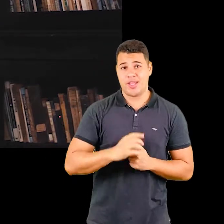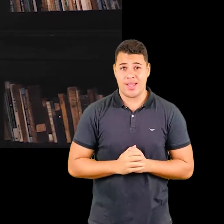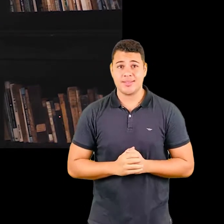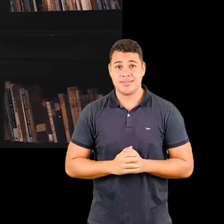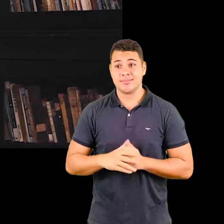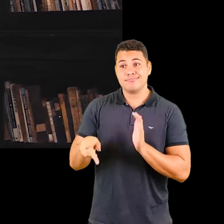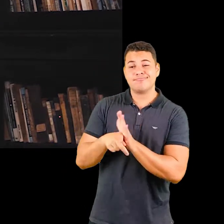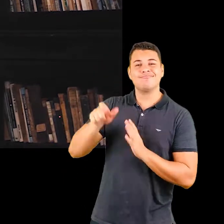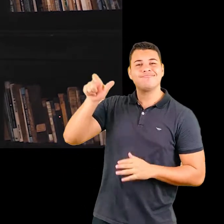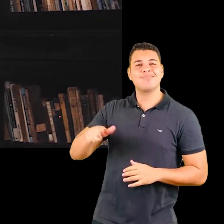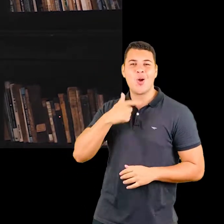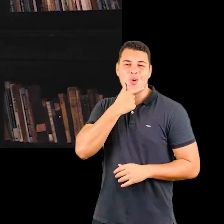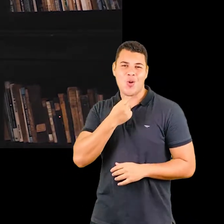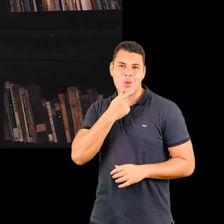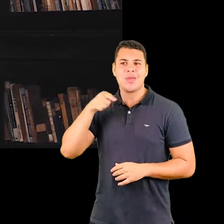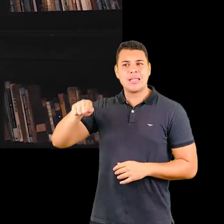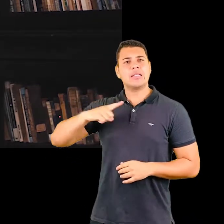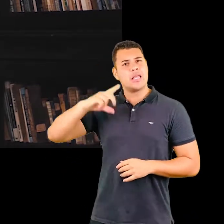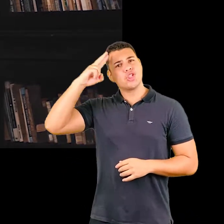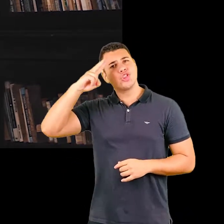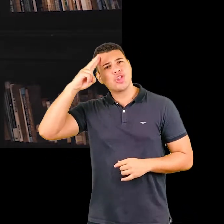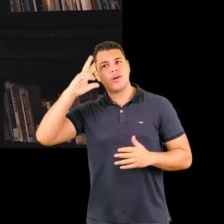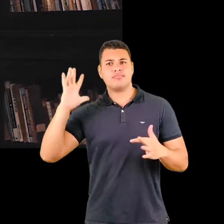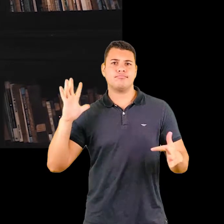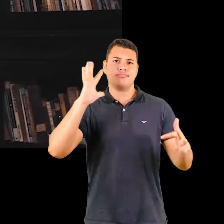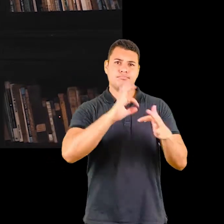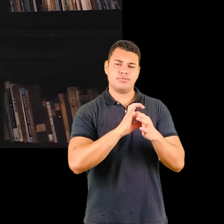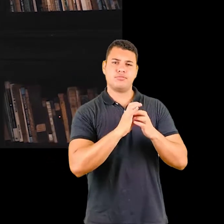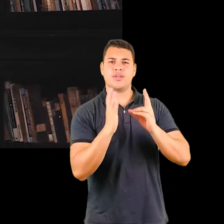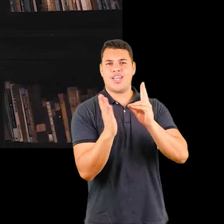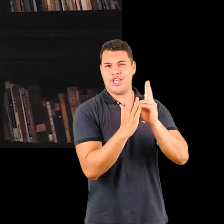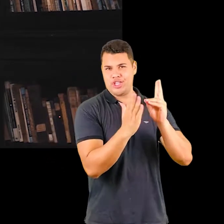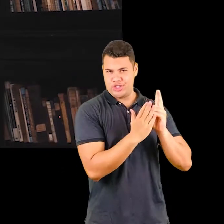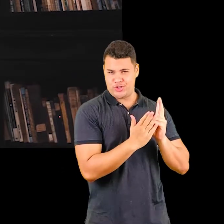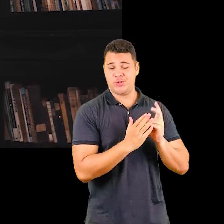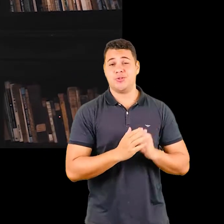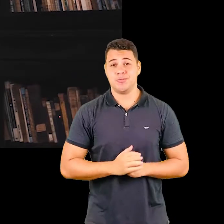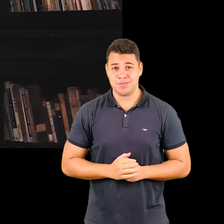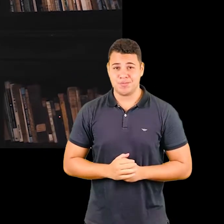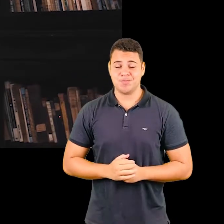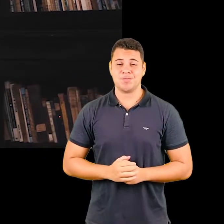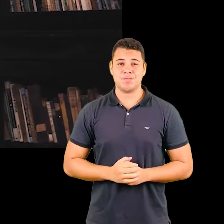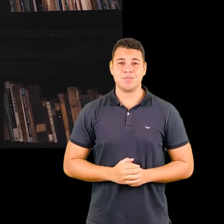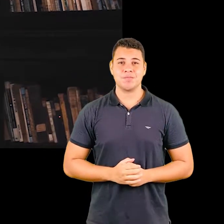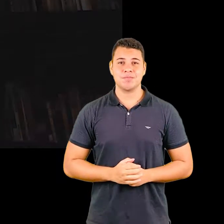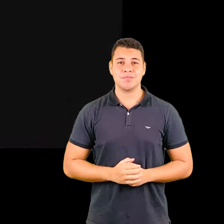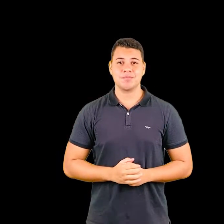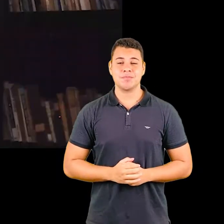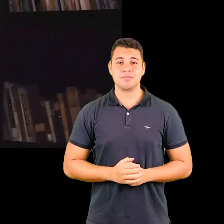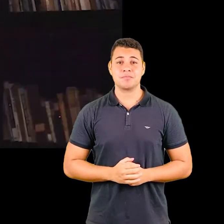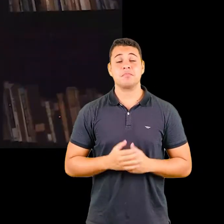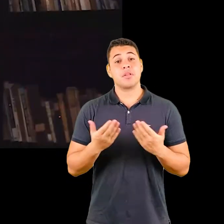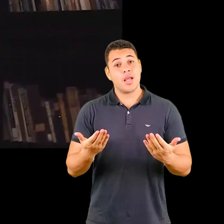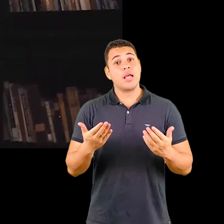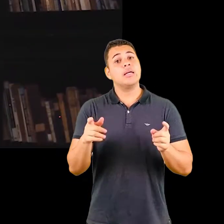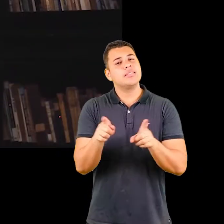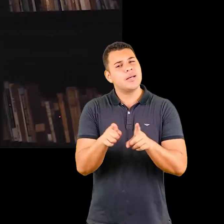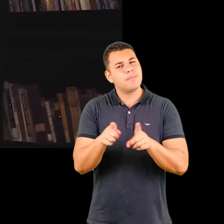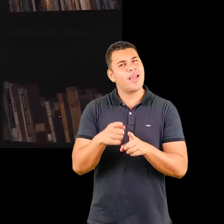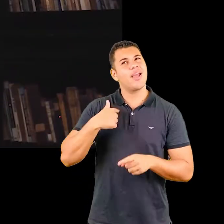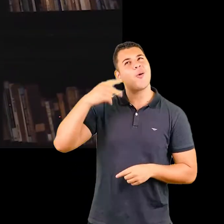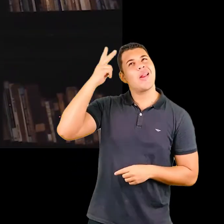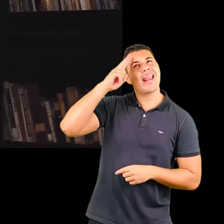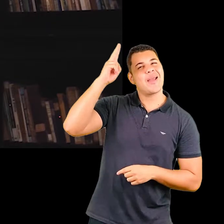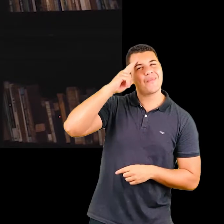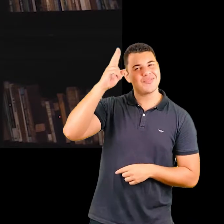Paudalho tem essa história, tem essa ligação com os índios. Agora, o que eu via